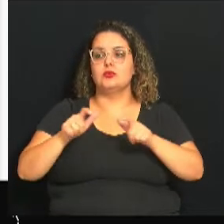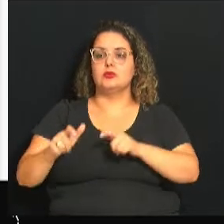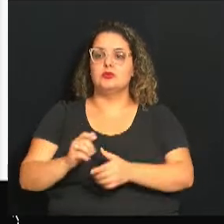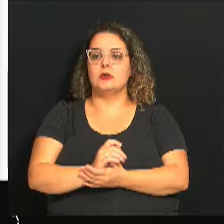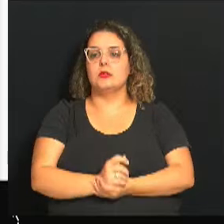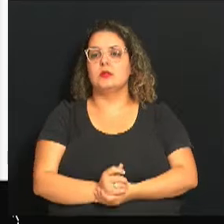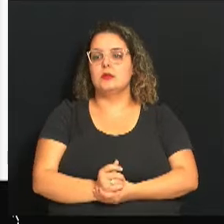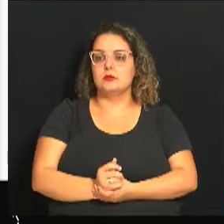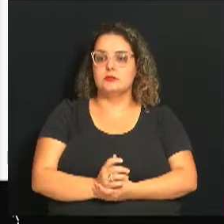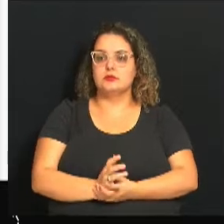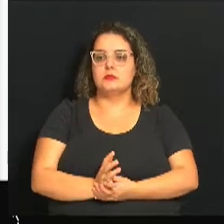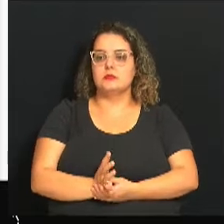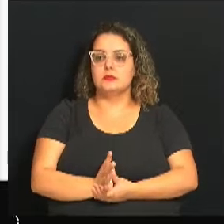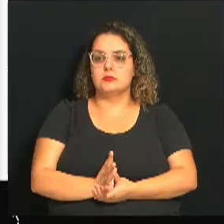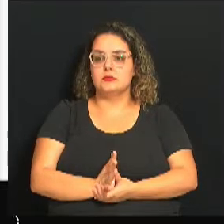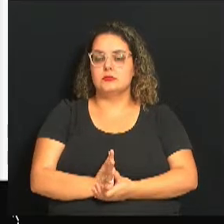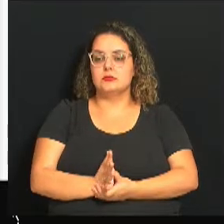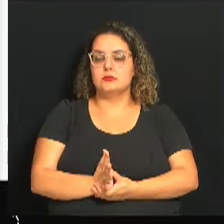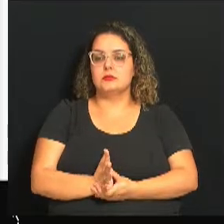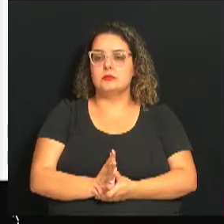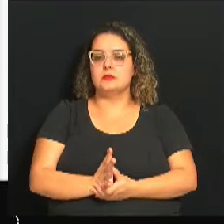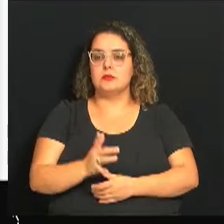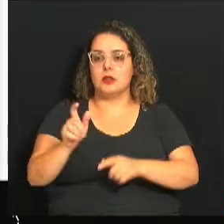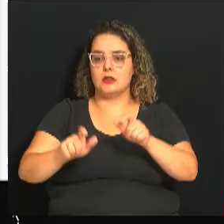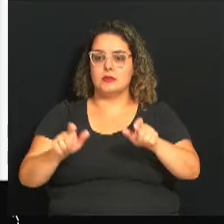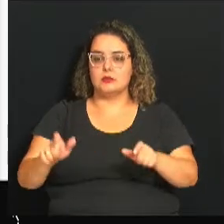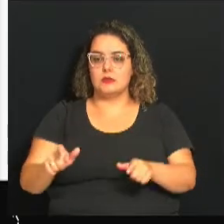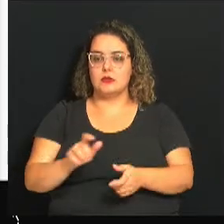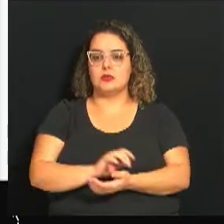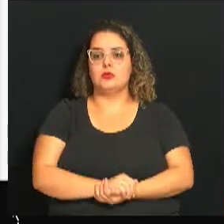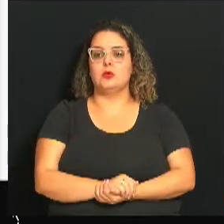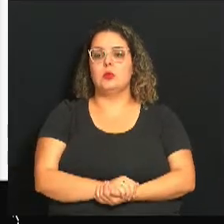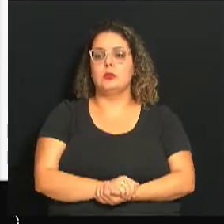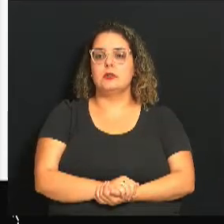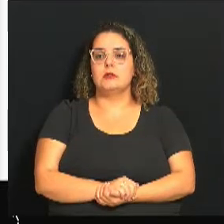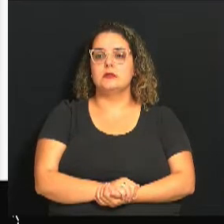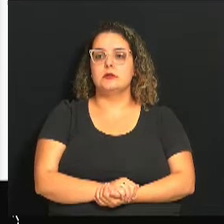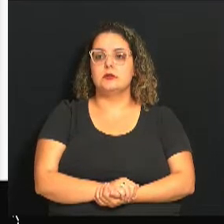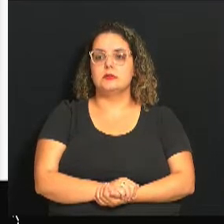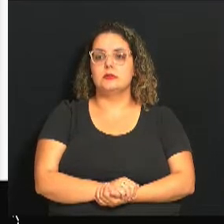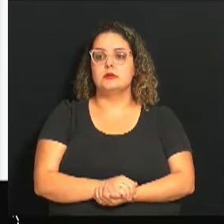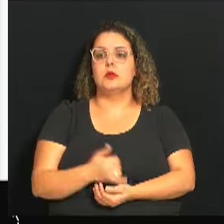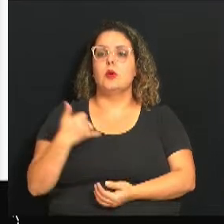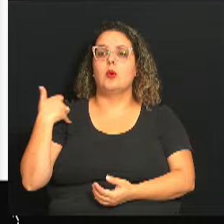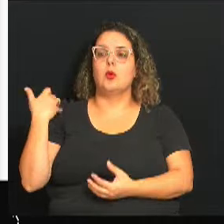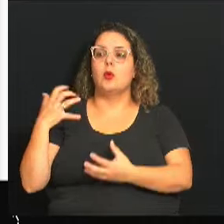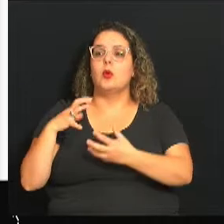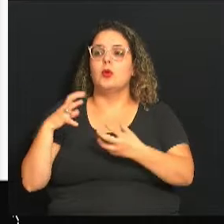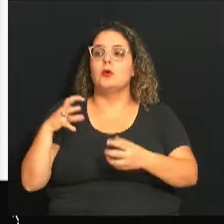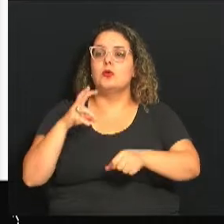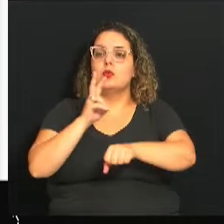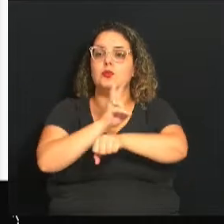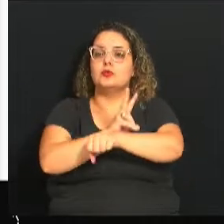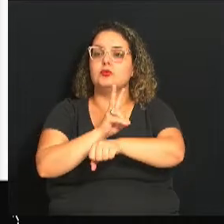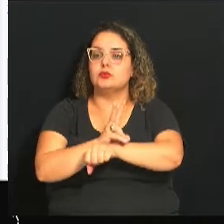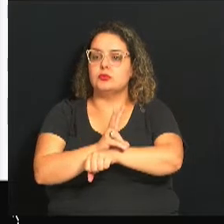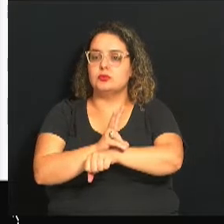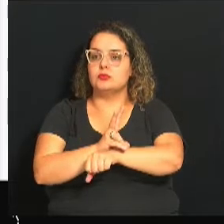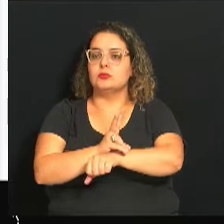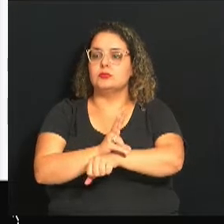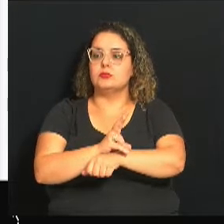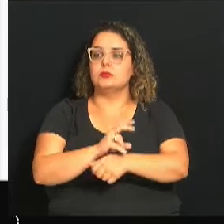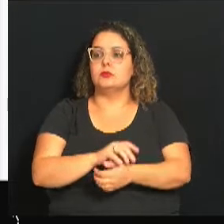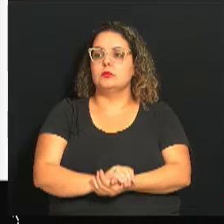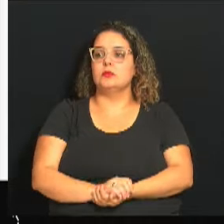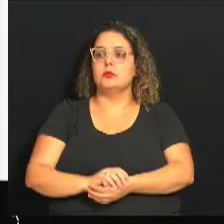questão das pessoas, né, é importante a gente trazer os idosos, os cuidadores, então trazer com que as